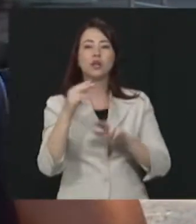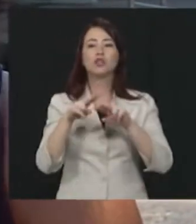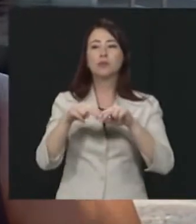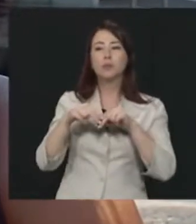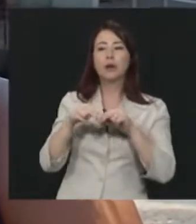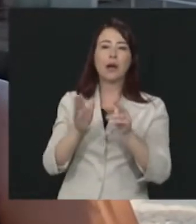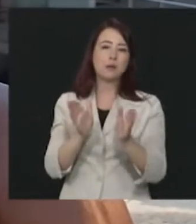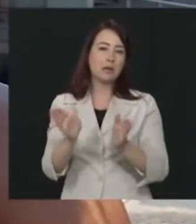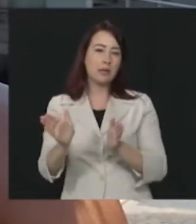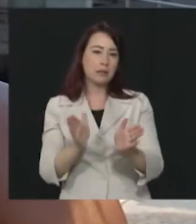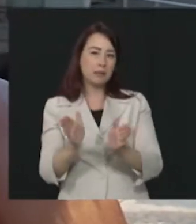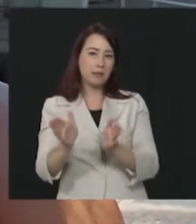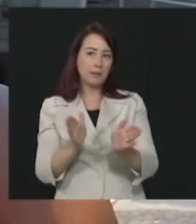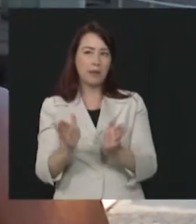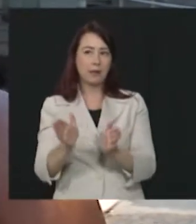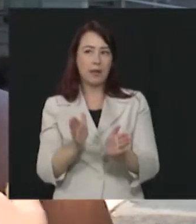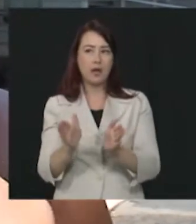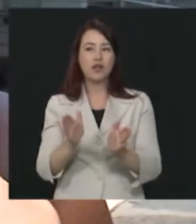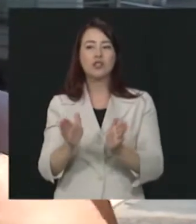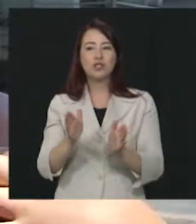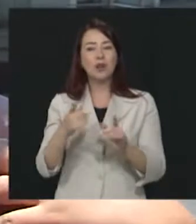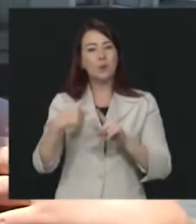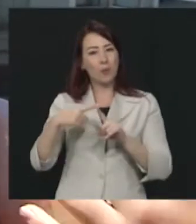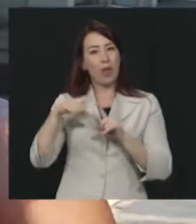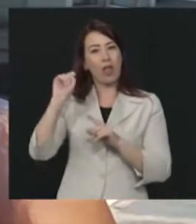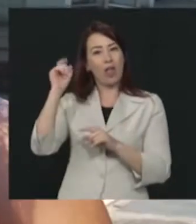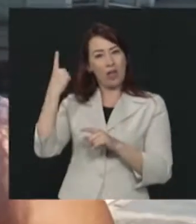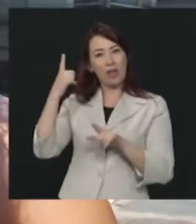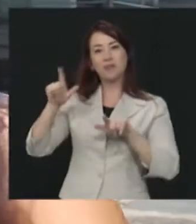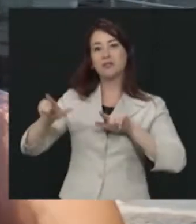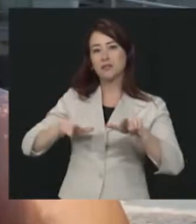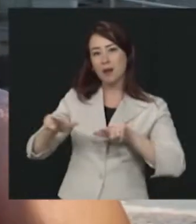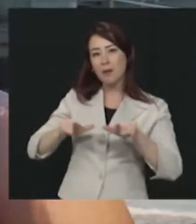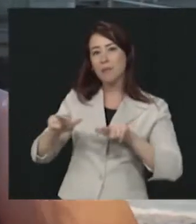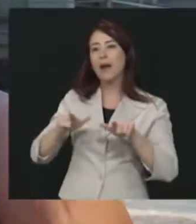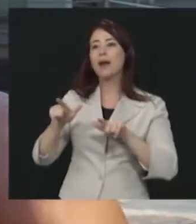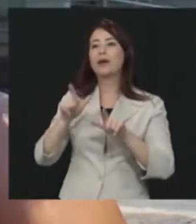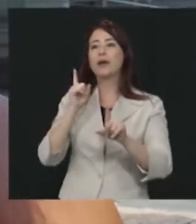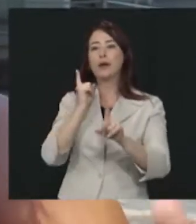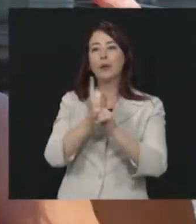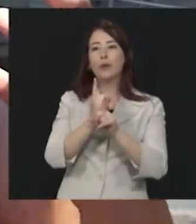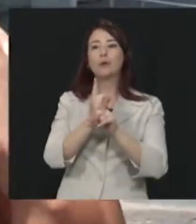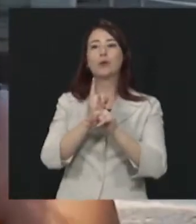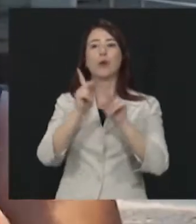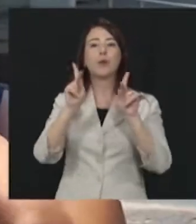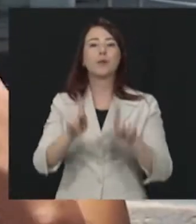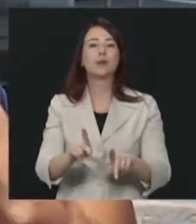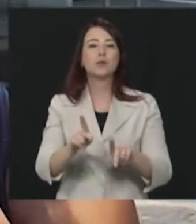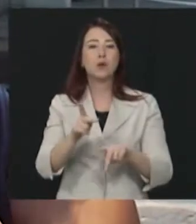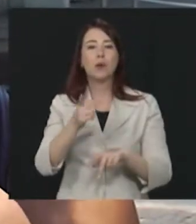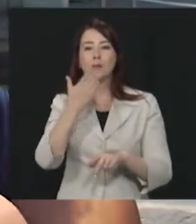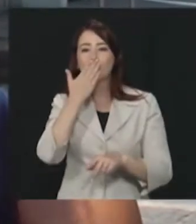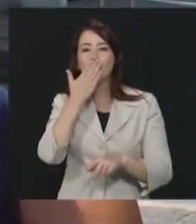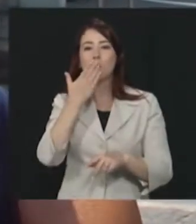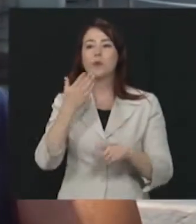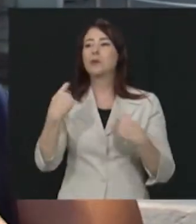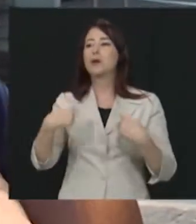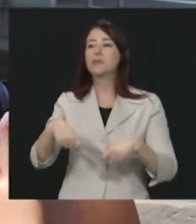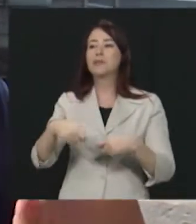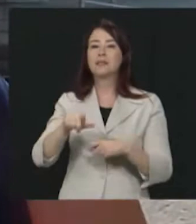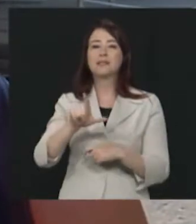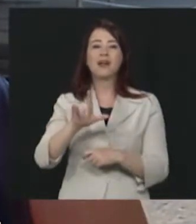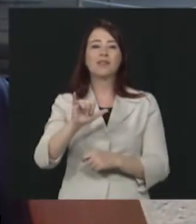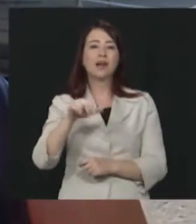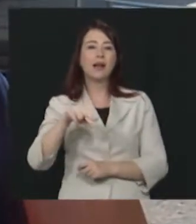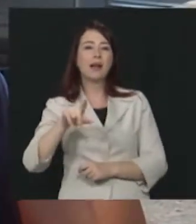sabe? Porque eu já trabalhei e me deparei com pessoas mudas, surdas, que às vezes precisava da linguagem de sinais